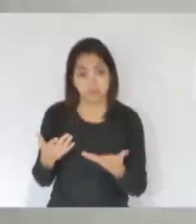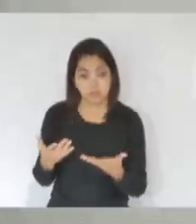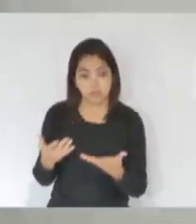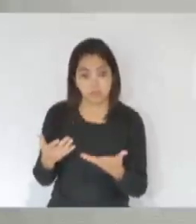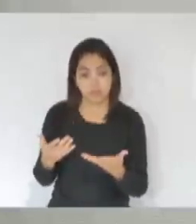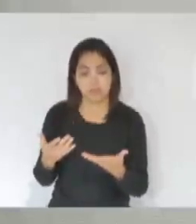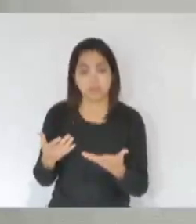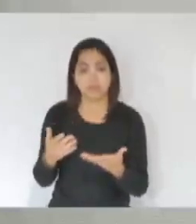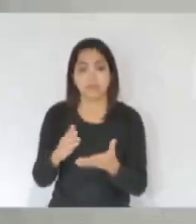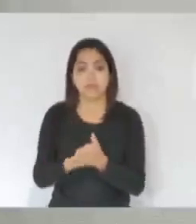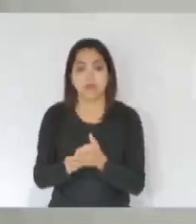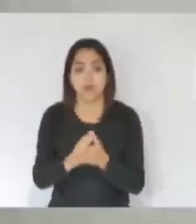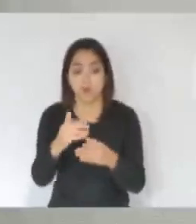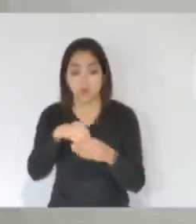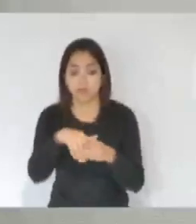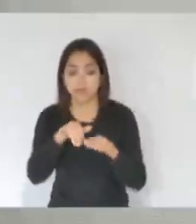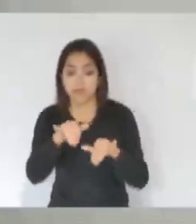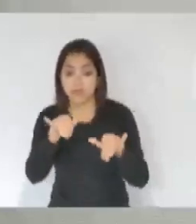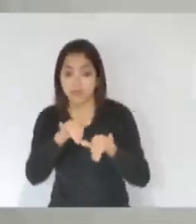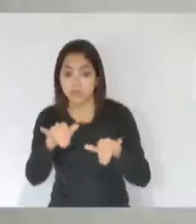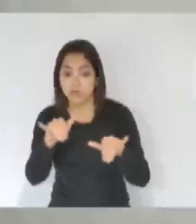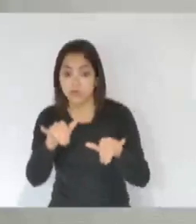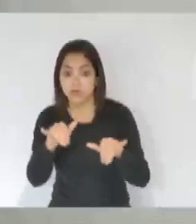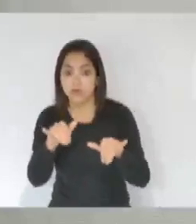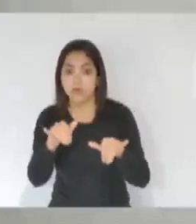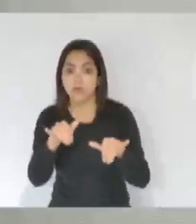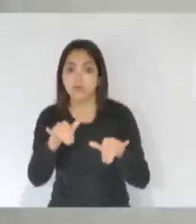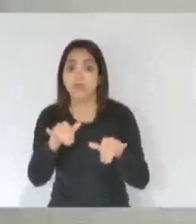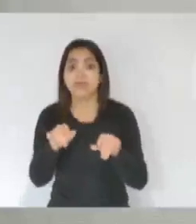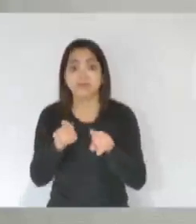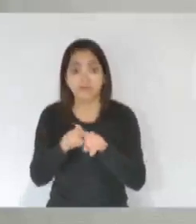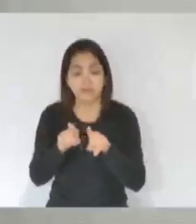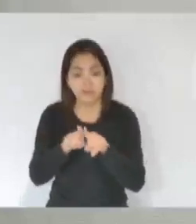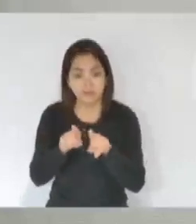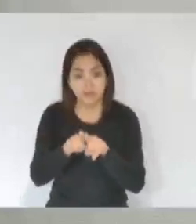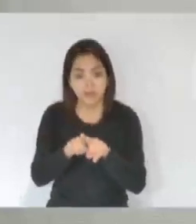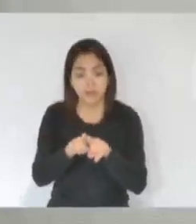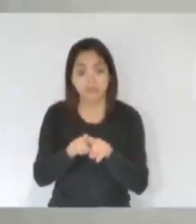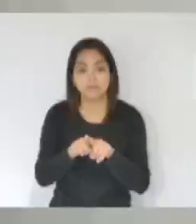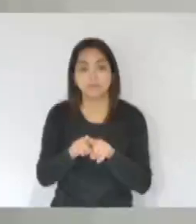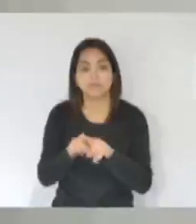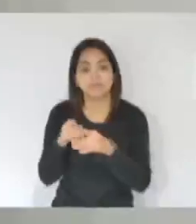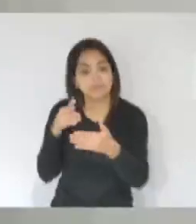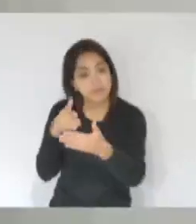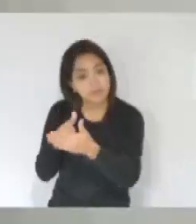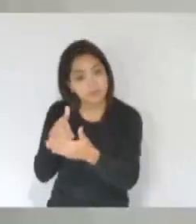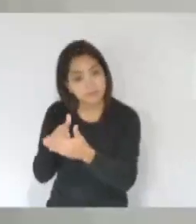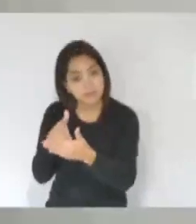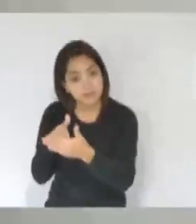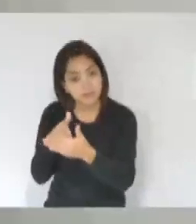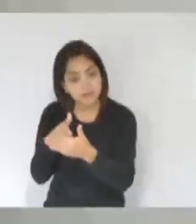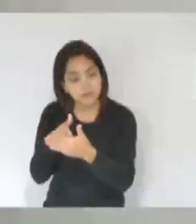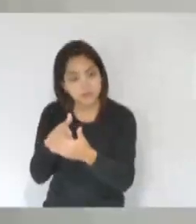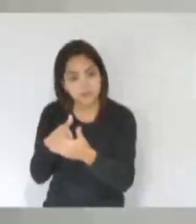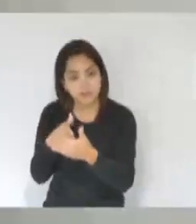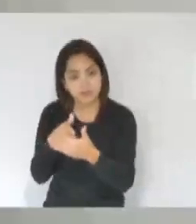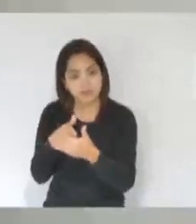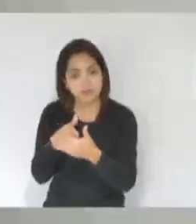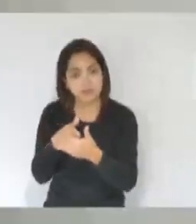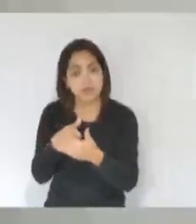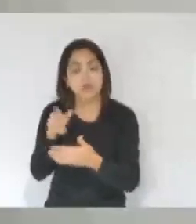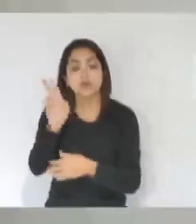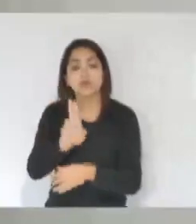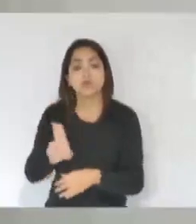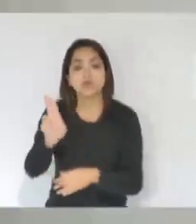fundo eleitoral, a mesma forma tem que brecar esse ímpeto do uso